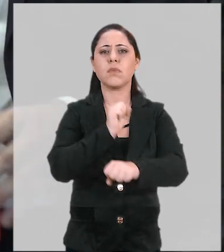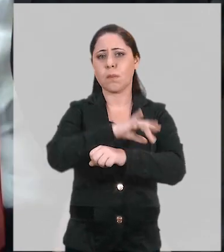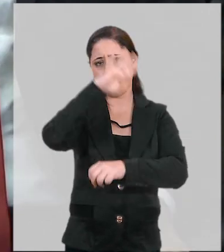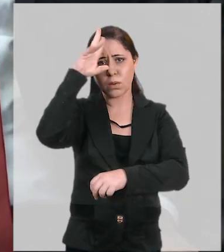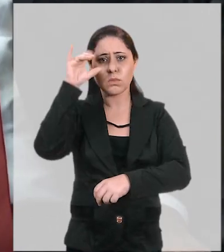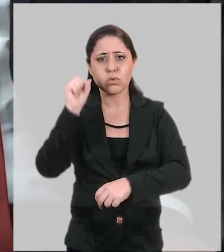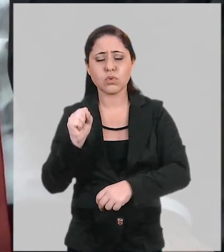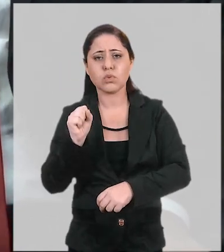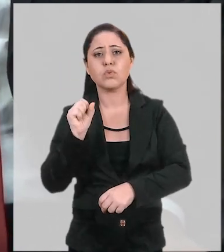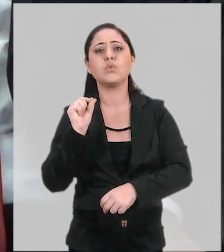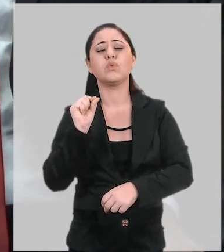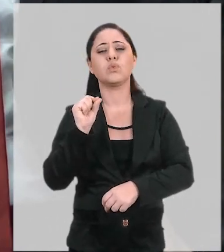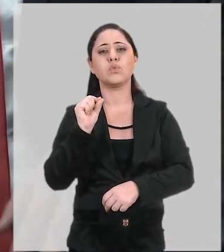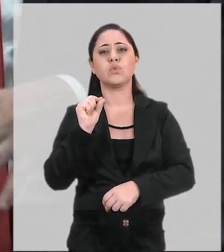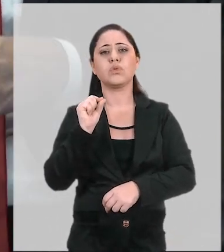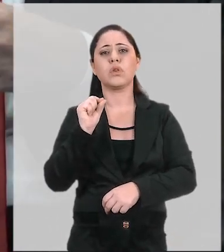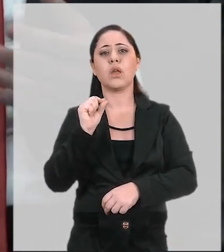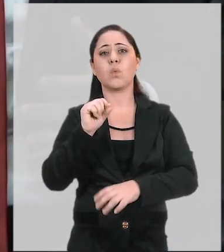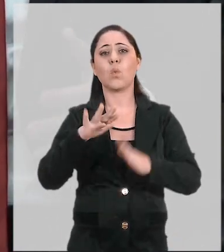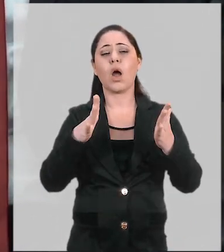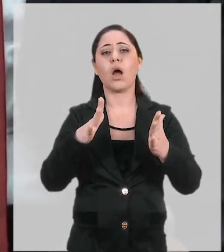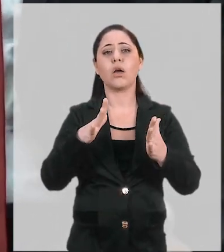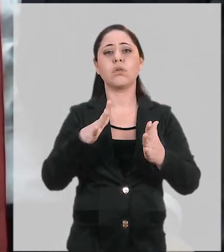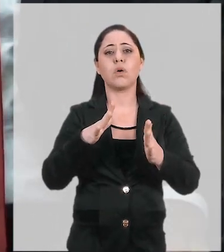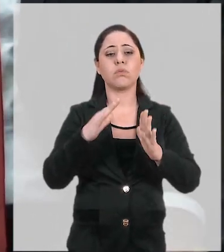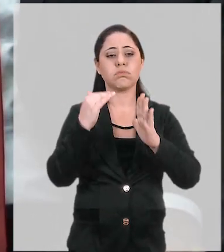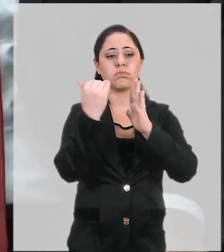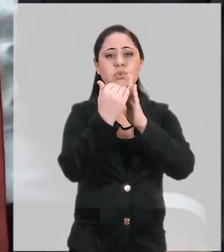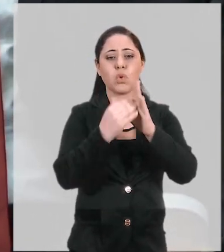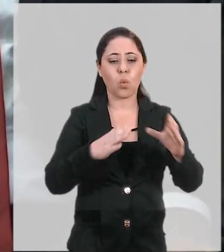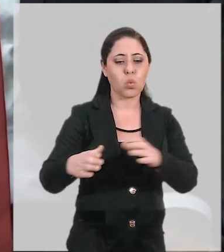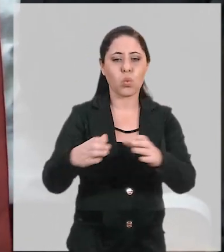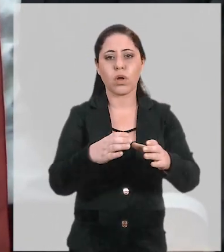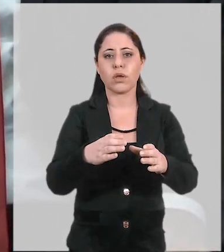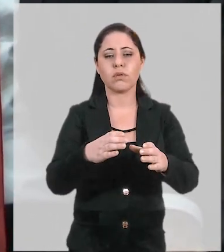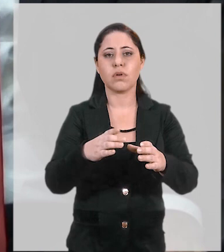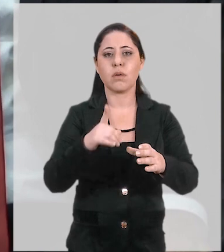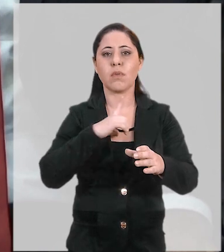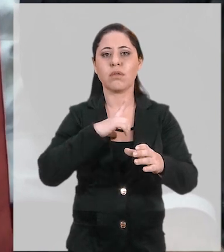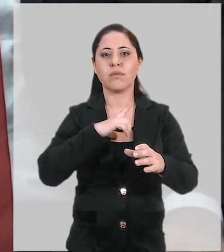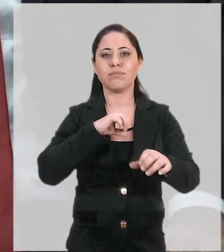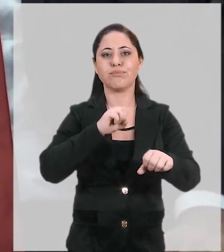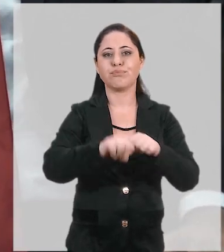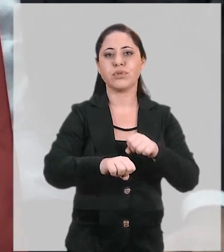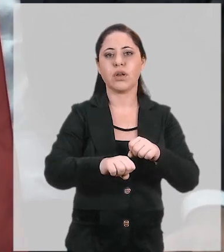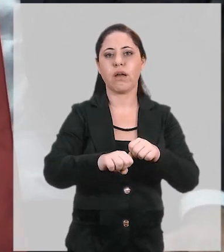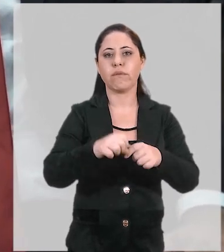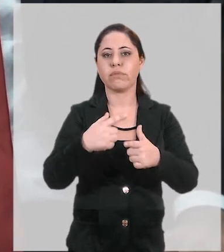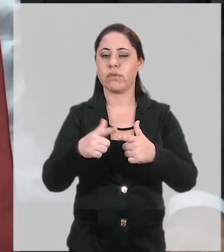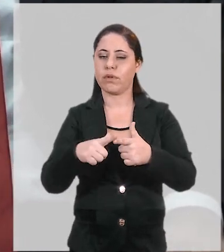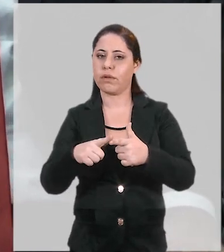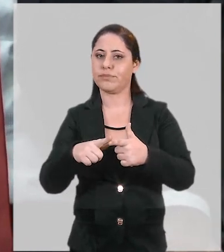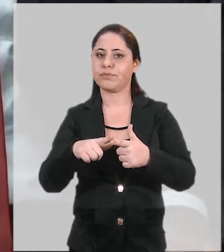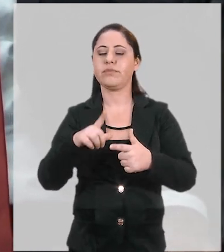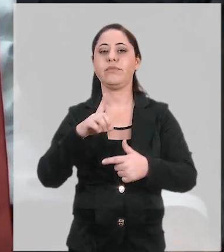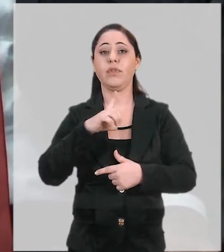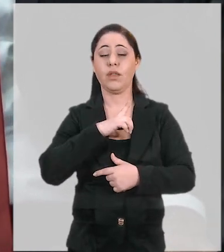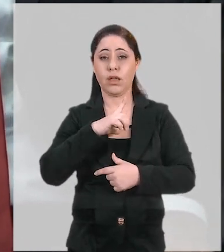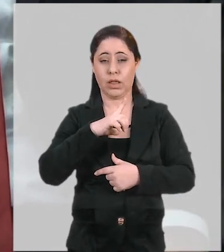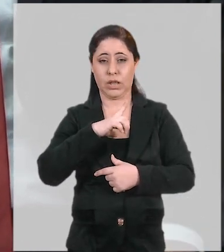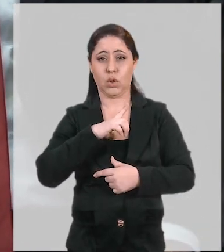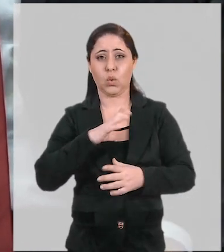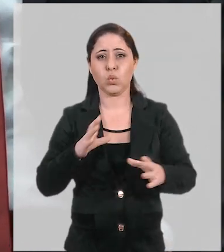para Mato Grosso do Sul a respeito disso? Quais são as principais áreas que podem ser afetadas com isso? Bem, nós temos a UNALE, que é a União Nacional de